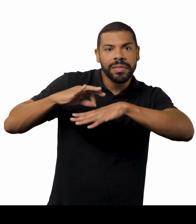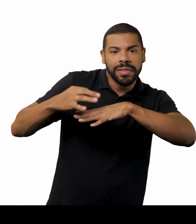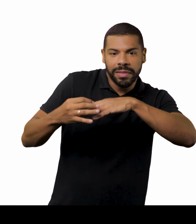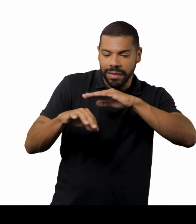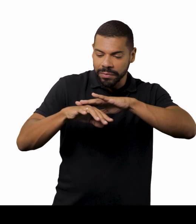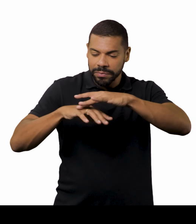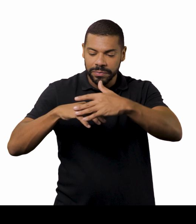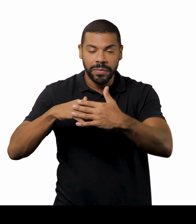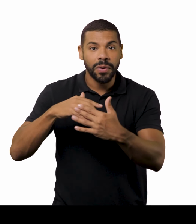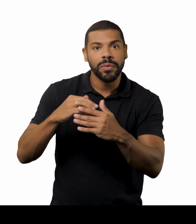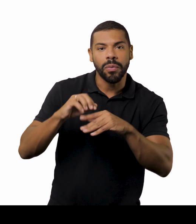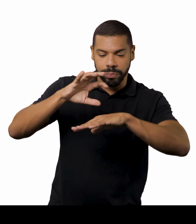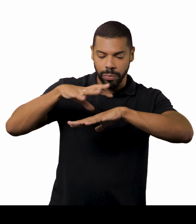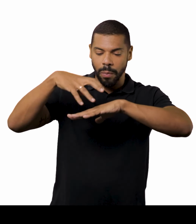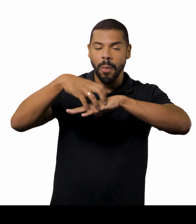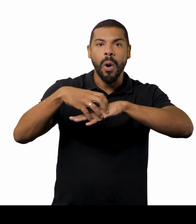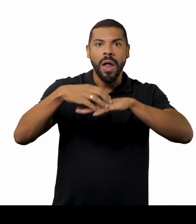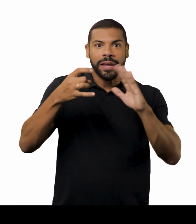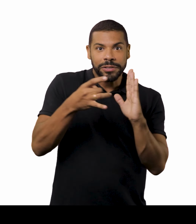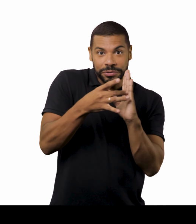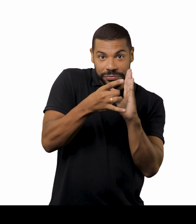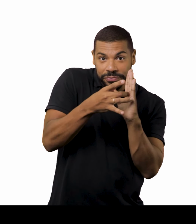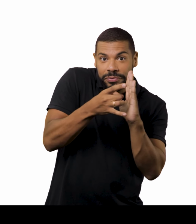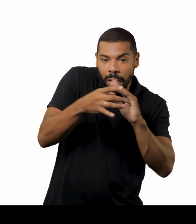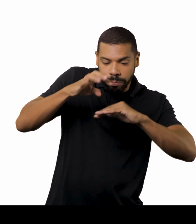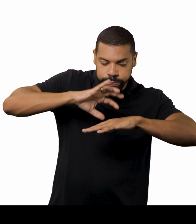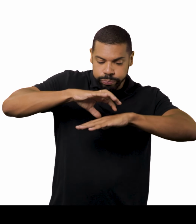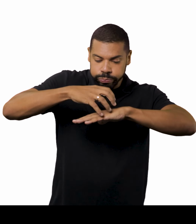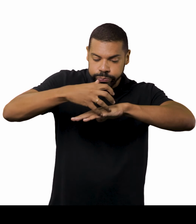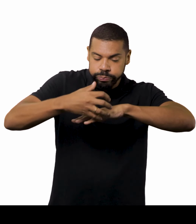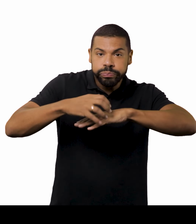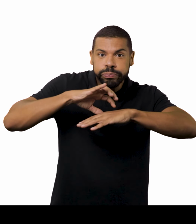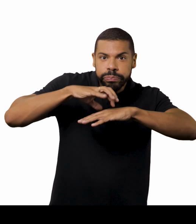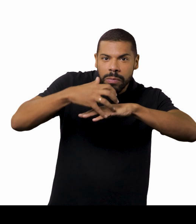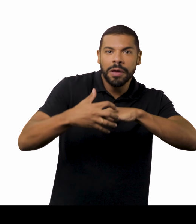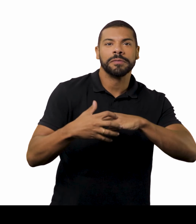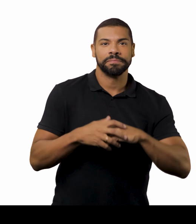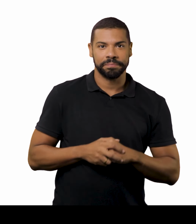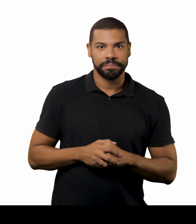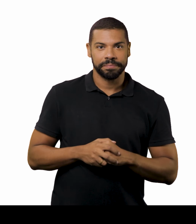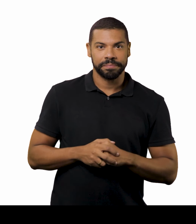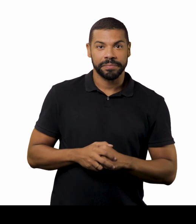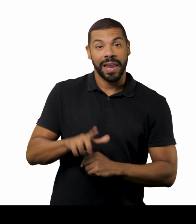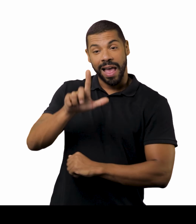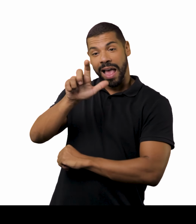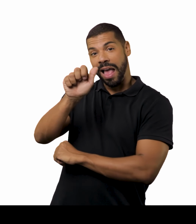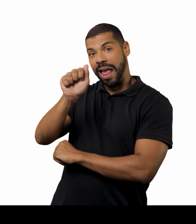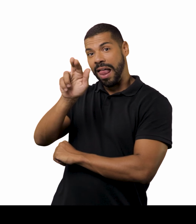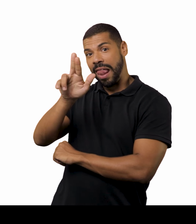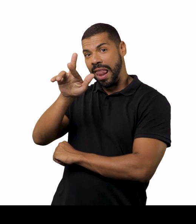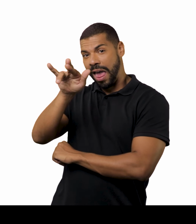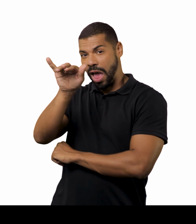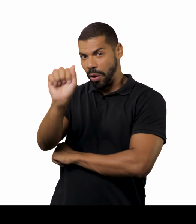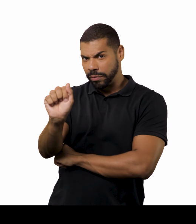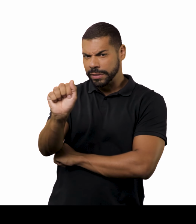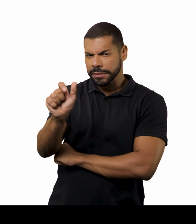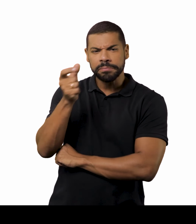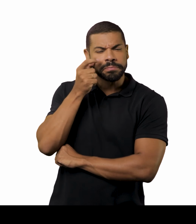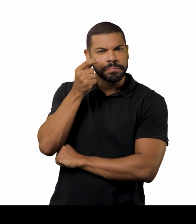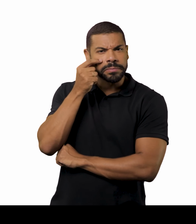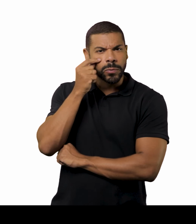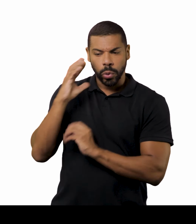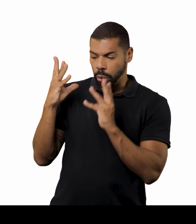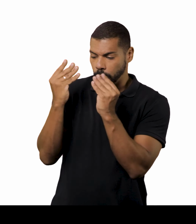Ela destruiu o planeta e jogou dentro de uma bola de vidro. A coisa do mundo que a Laura